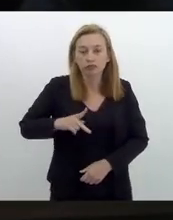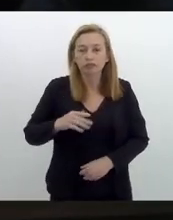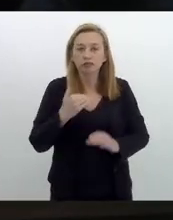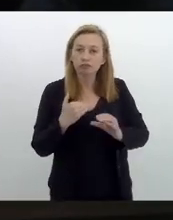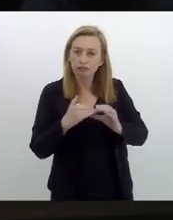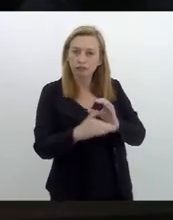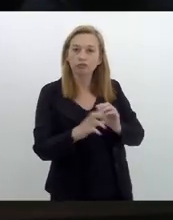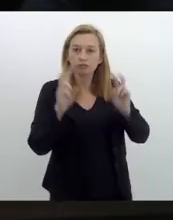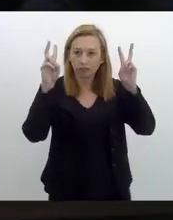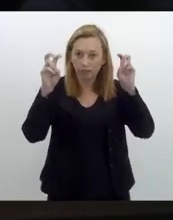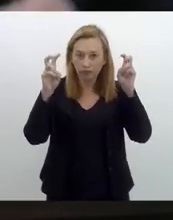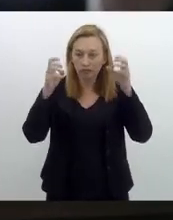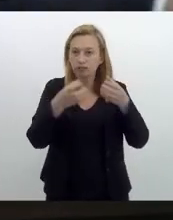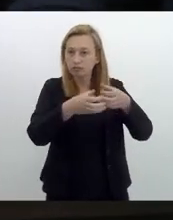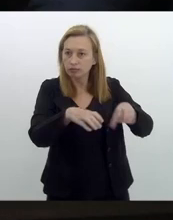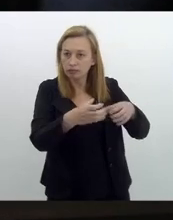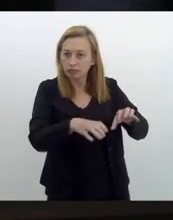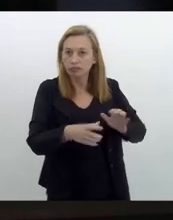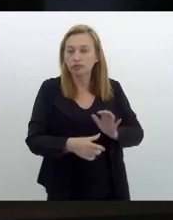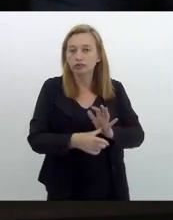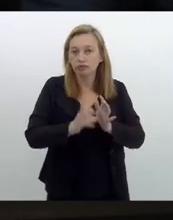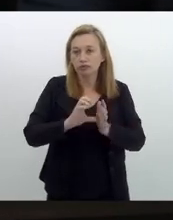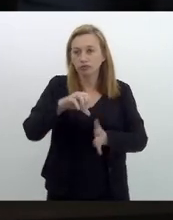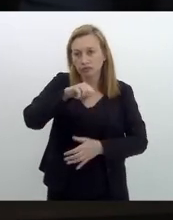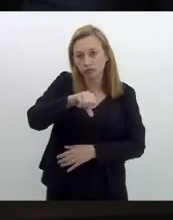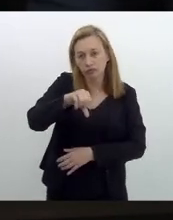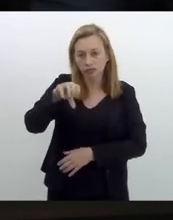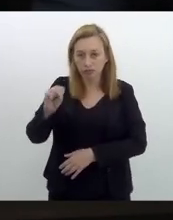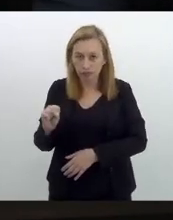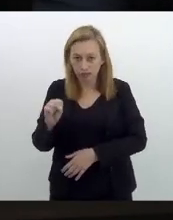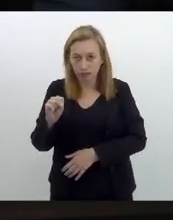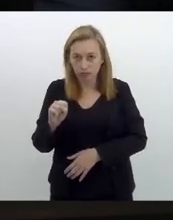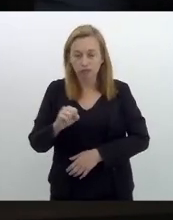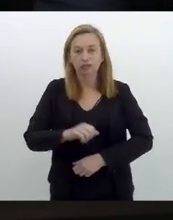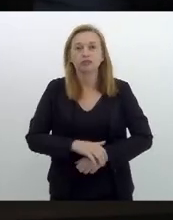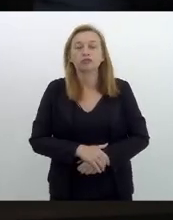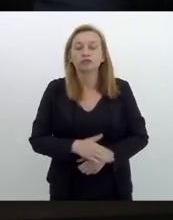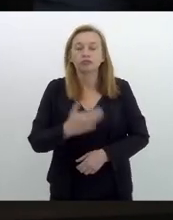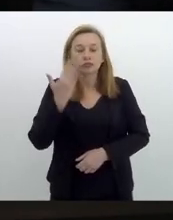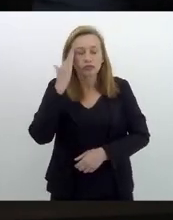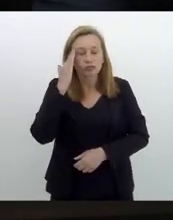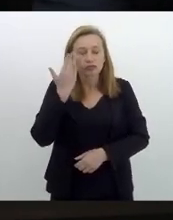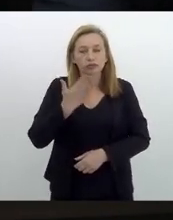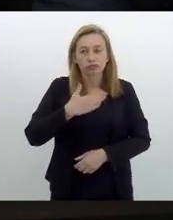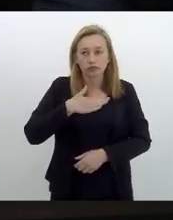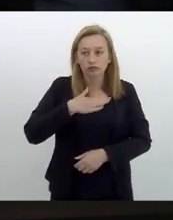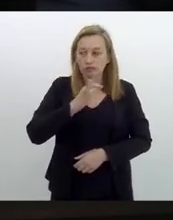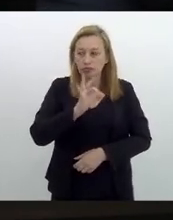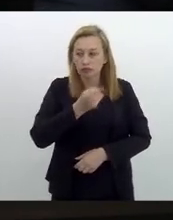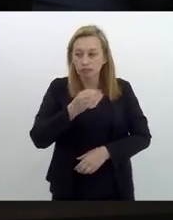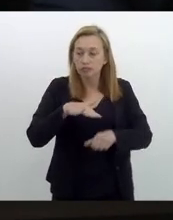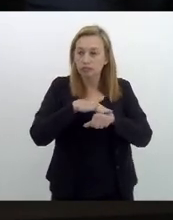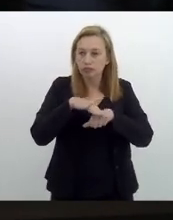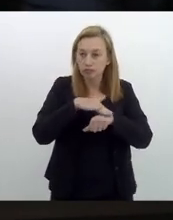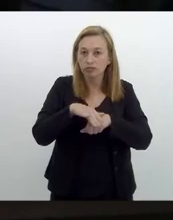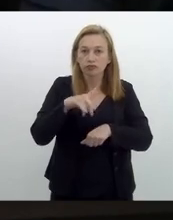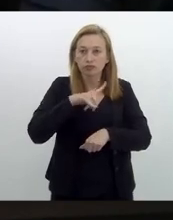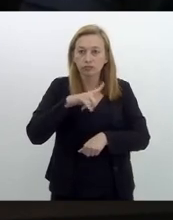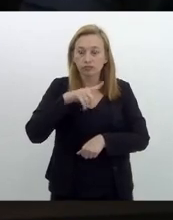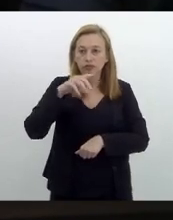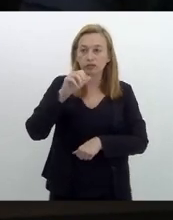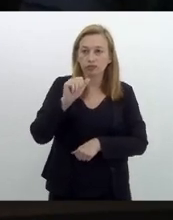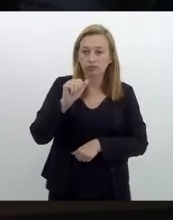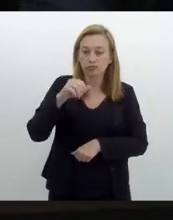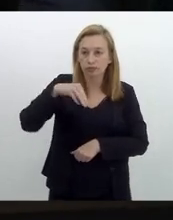essa questão dos concursados antes de 98 e o meu entendimento inclusive numa conversa que tive com o MP com a